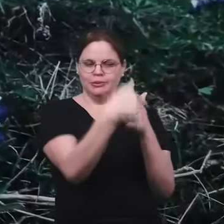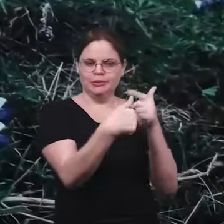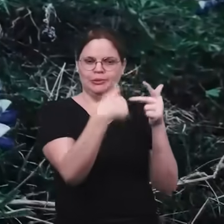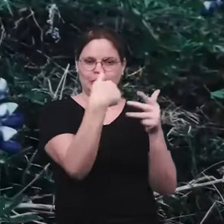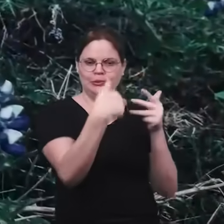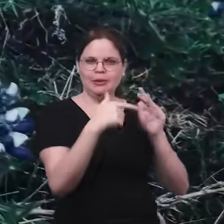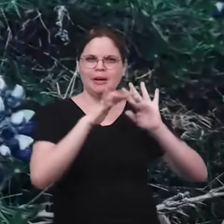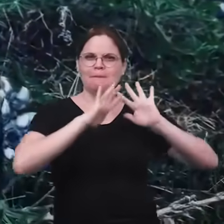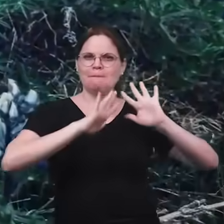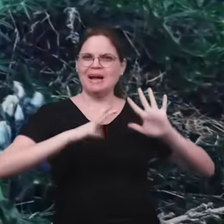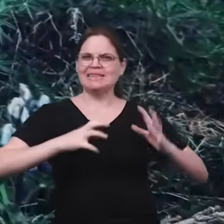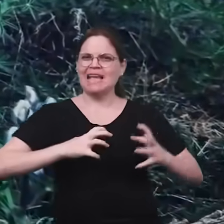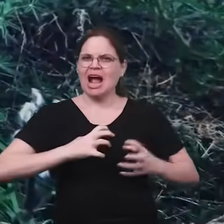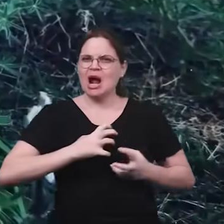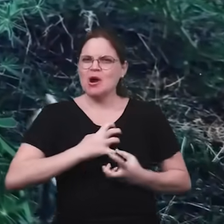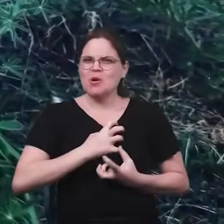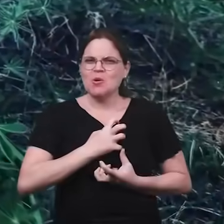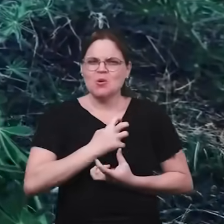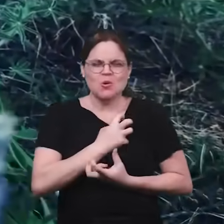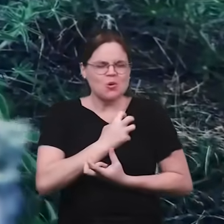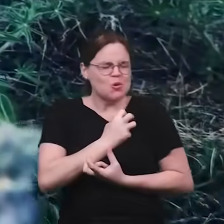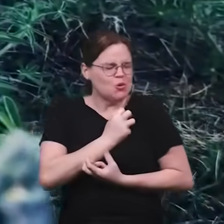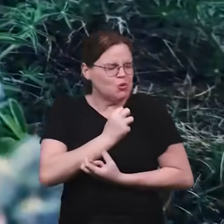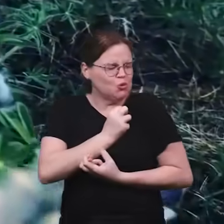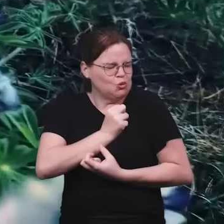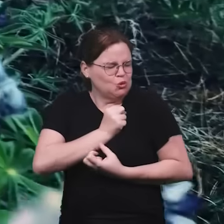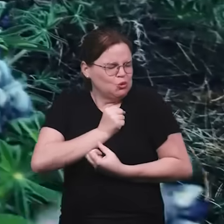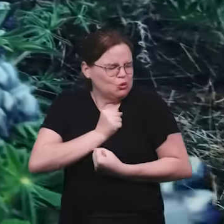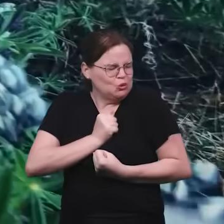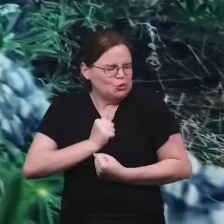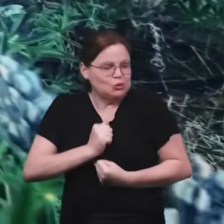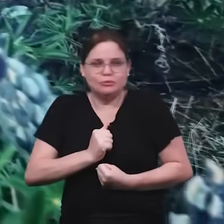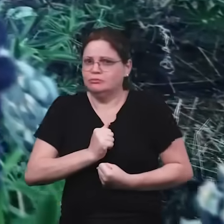porém não estamos angustiados.